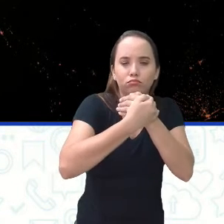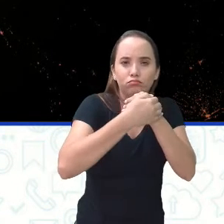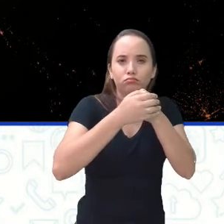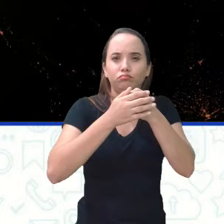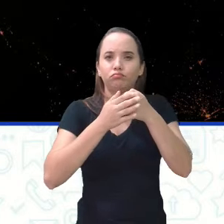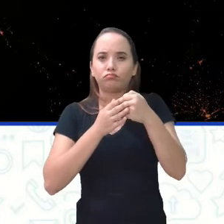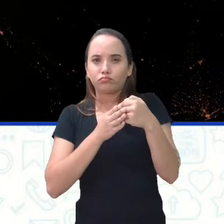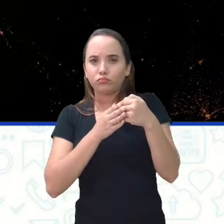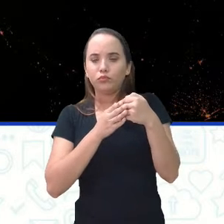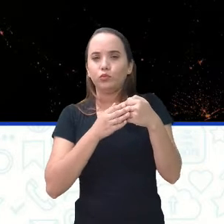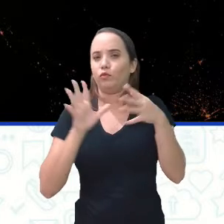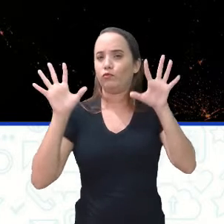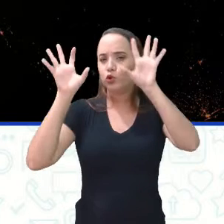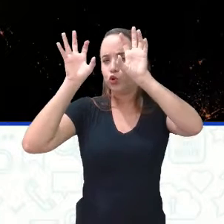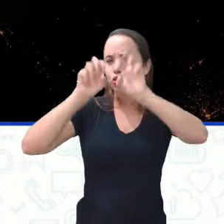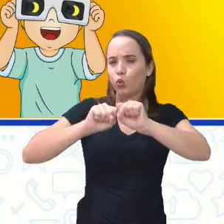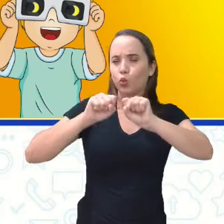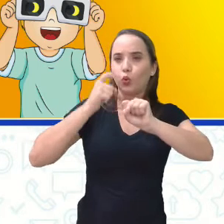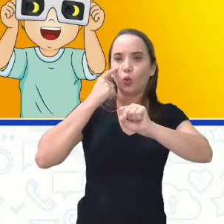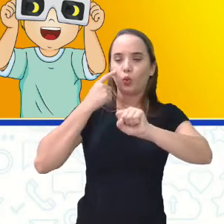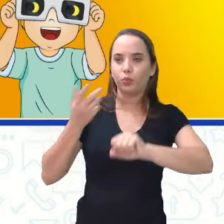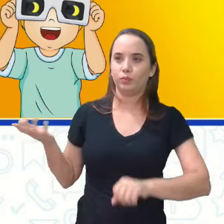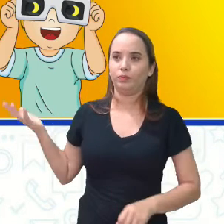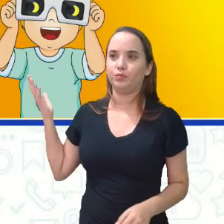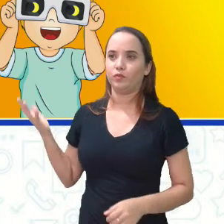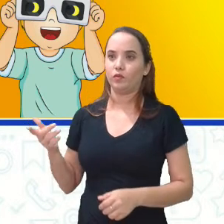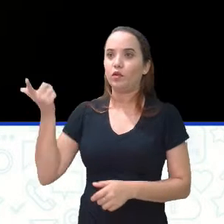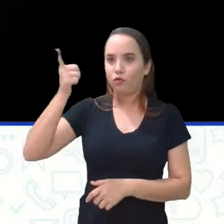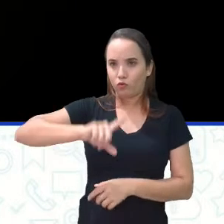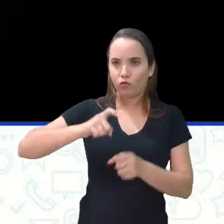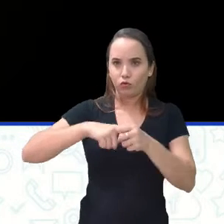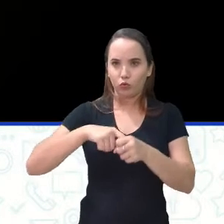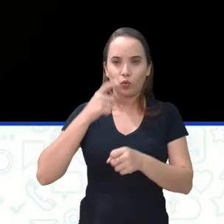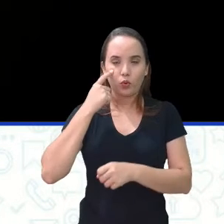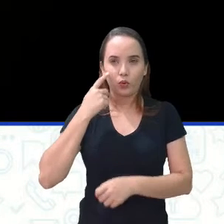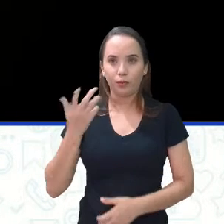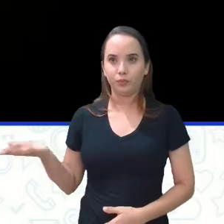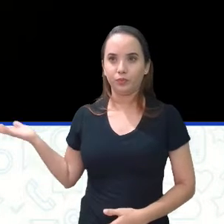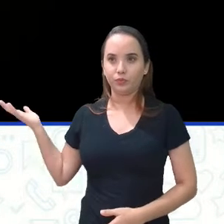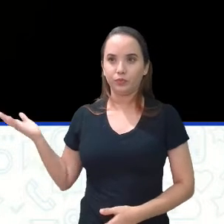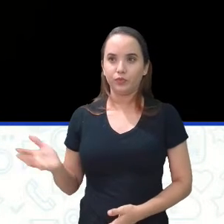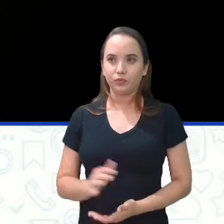ao Sol. Deixa eu voltar aqui.